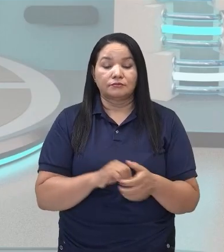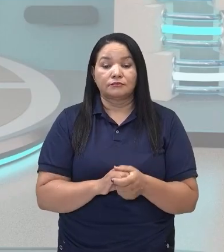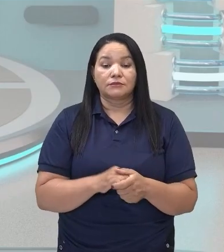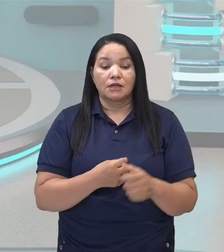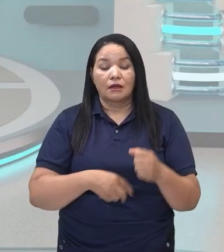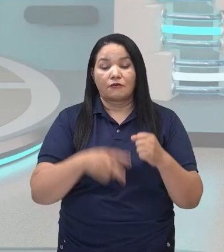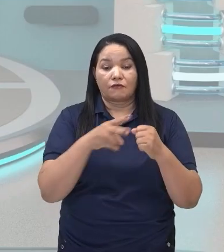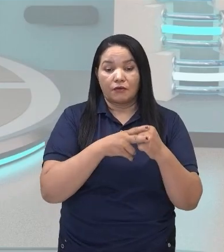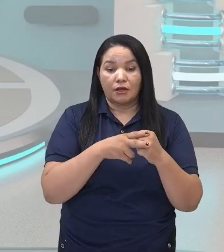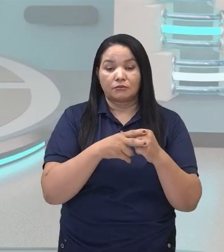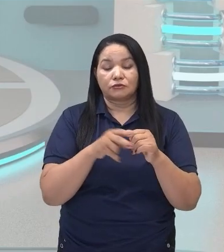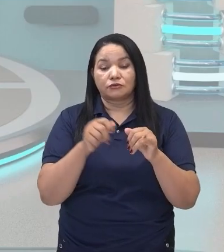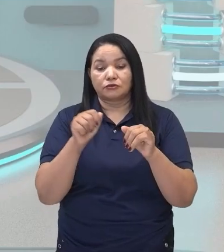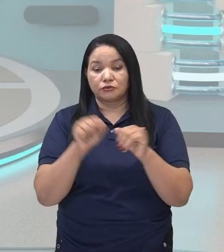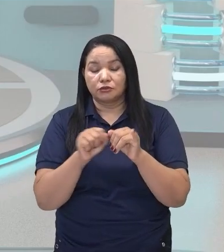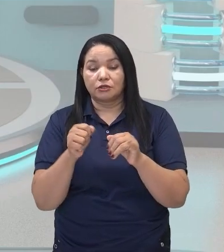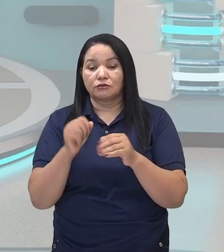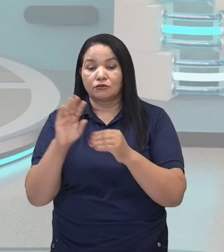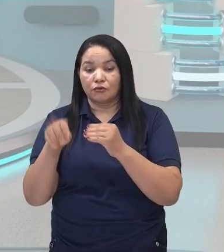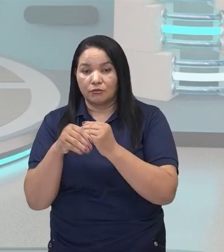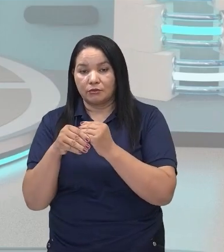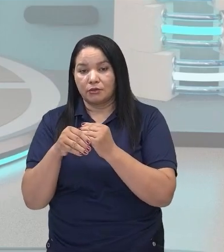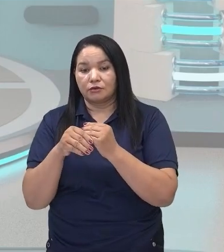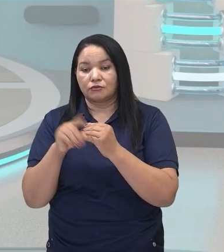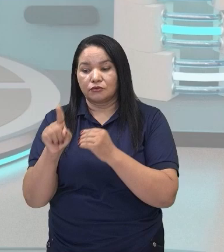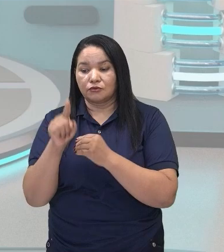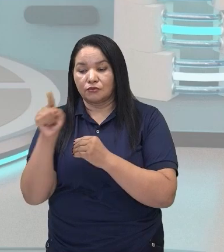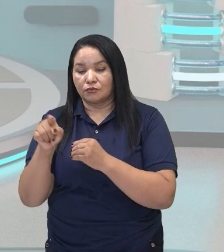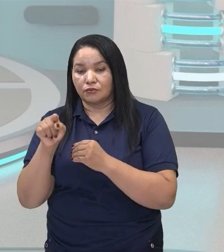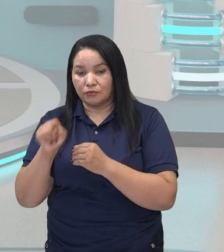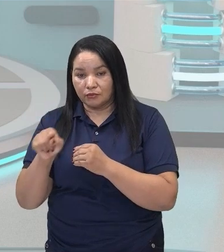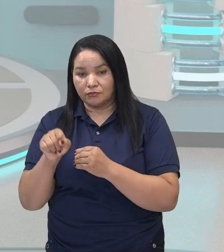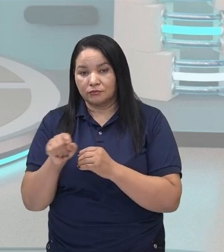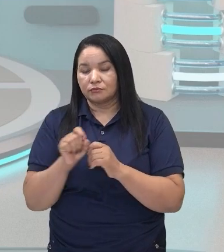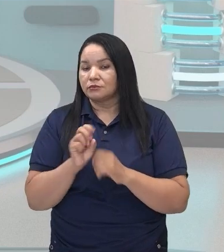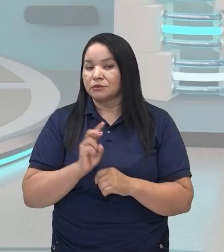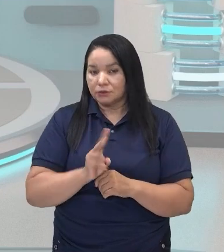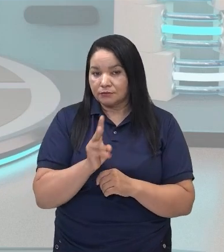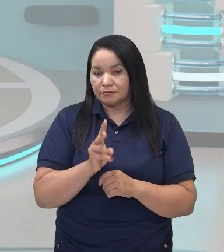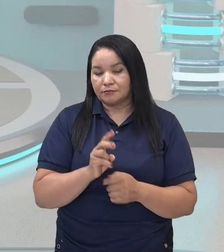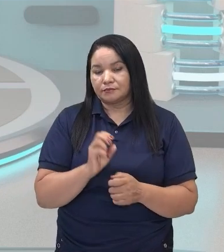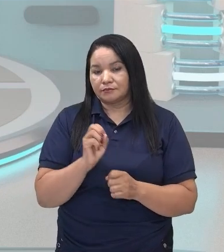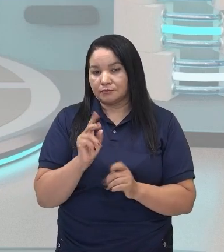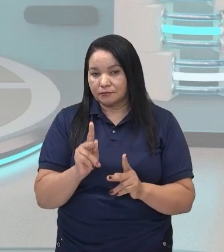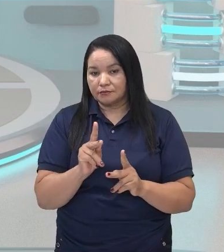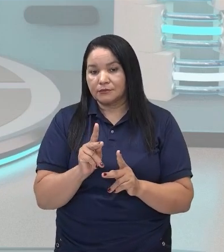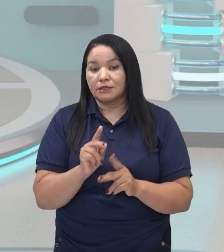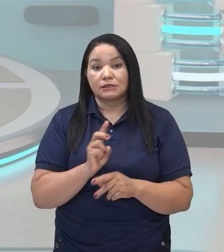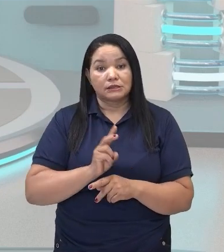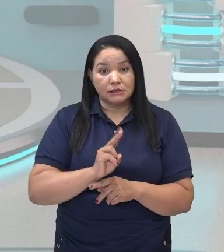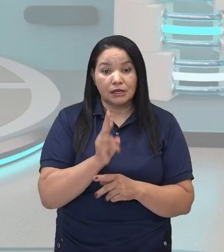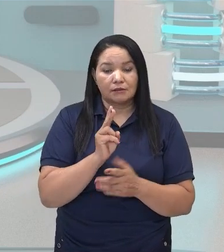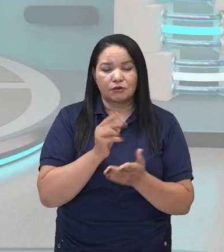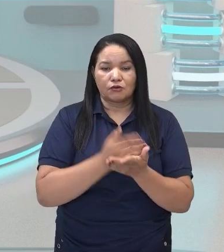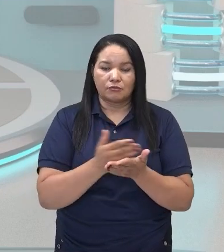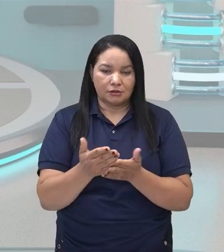o question mark é o ponto de interrogação, tá certo? Frases interrogativas sempre irão começar com o